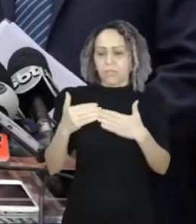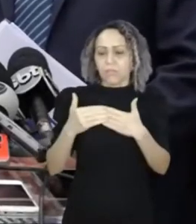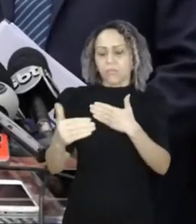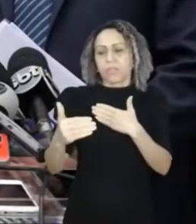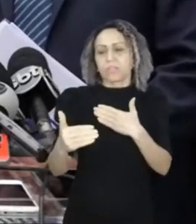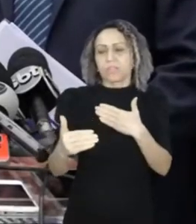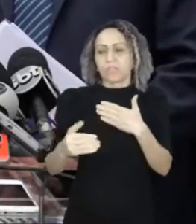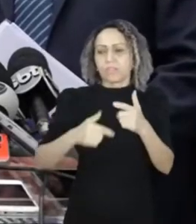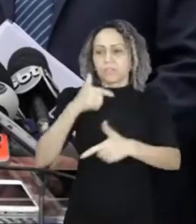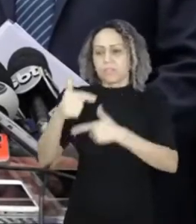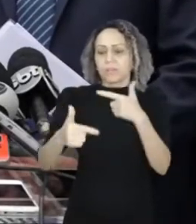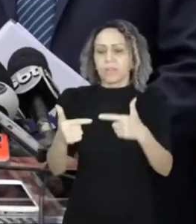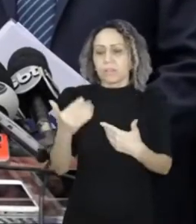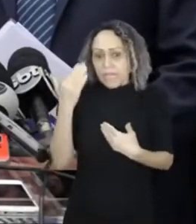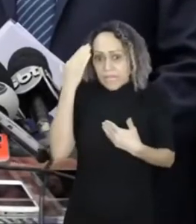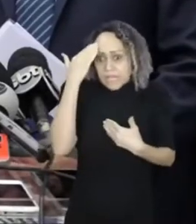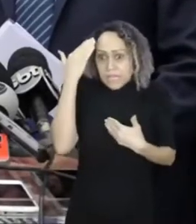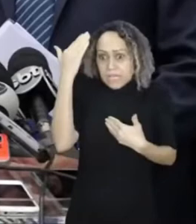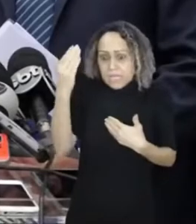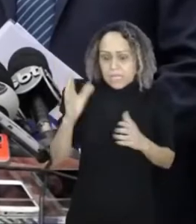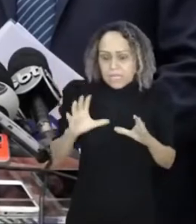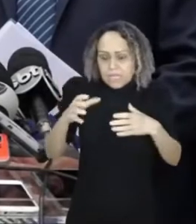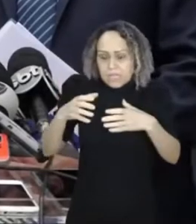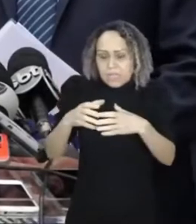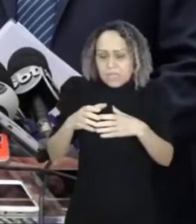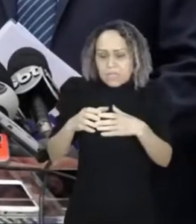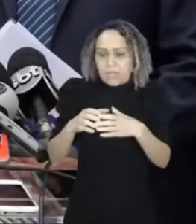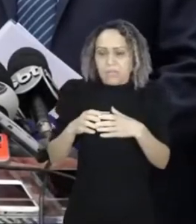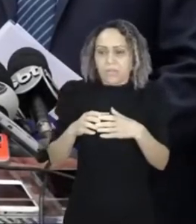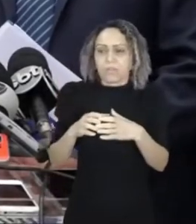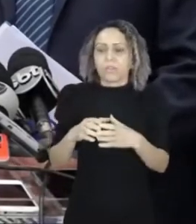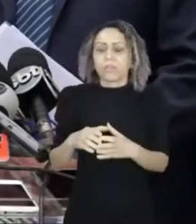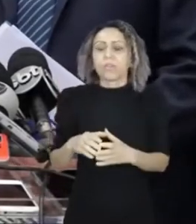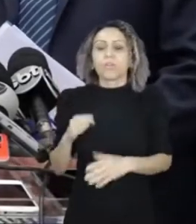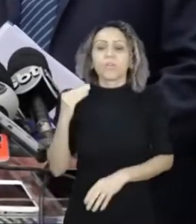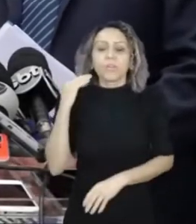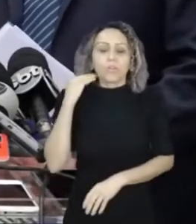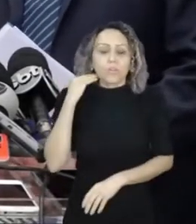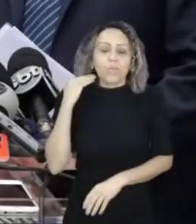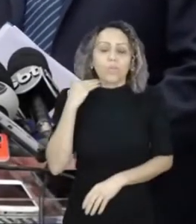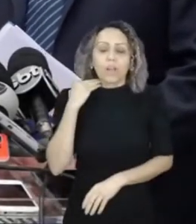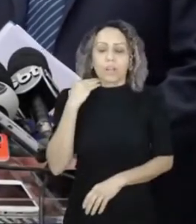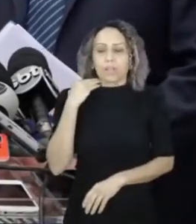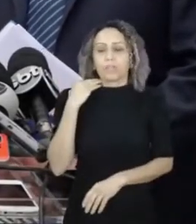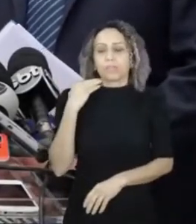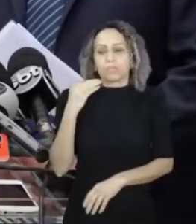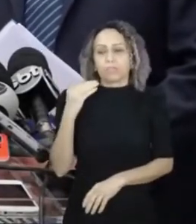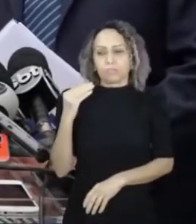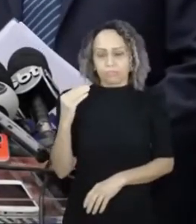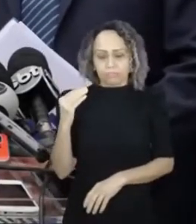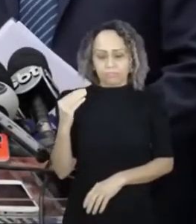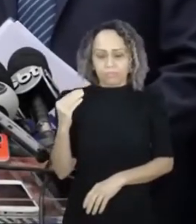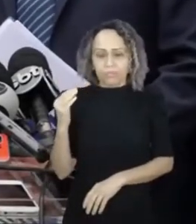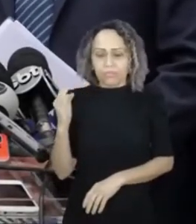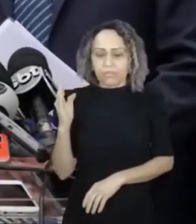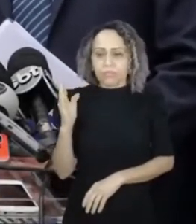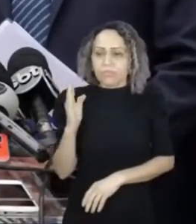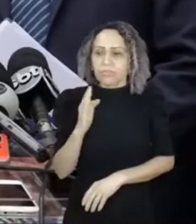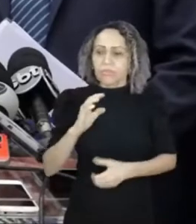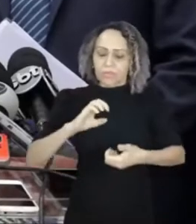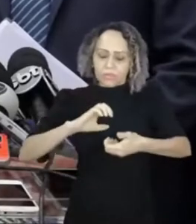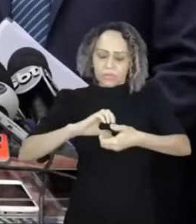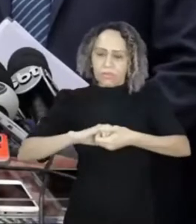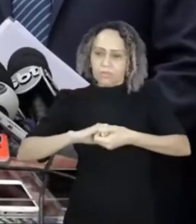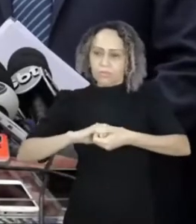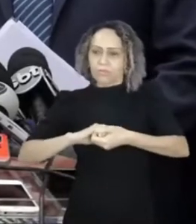Brasil, também agradecer a disponibilização das pessoas, da equipe técnica do banco, para que a gente possa começar essa